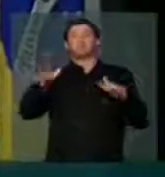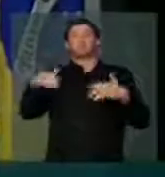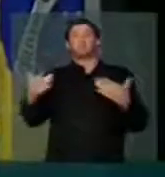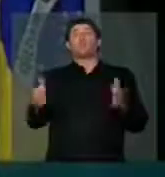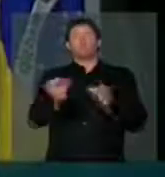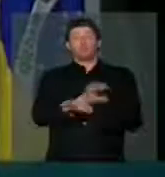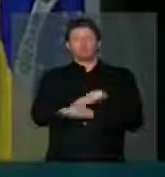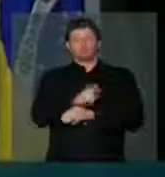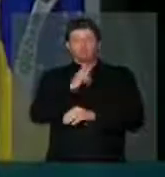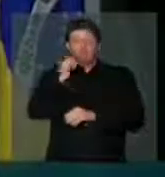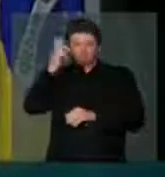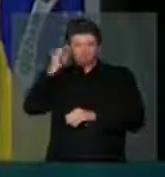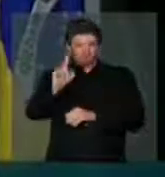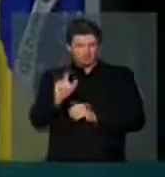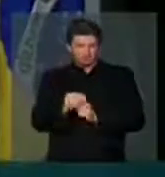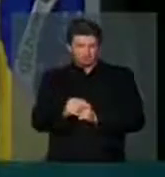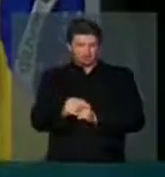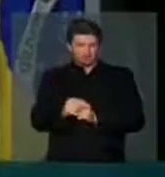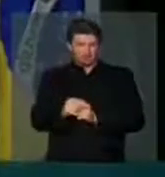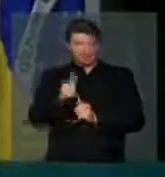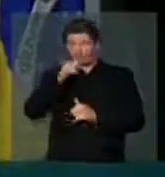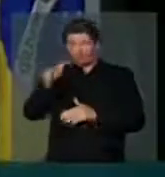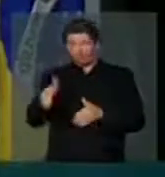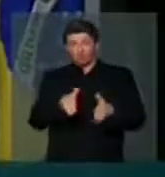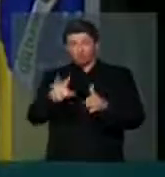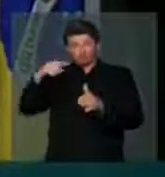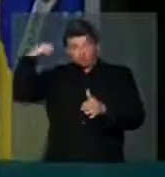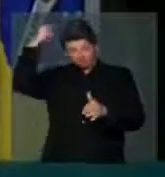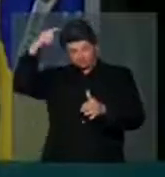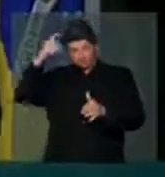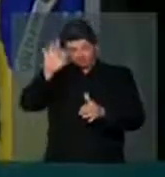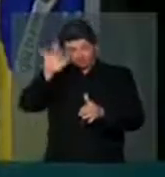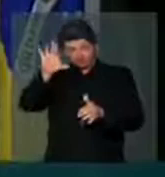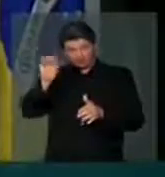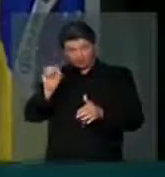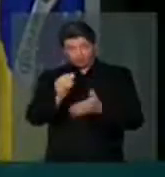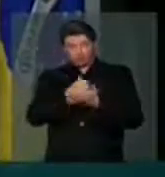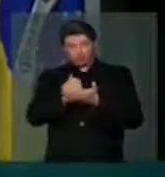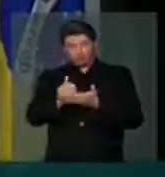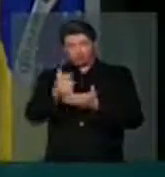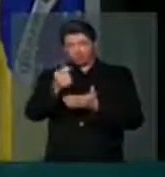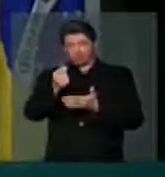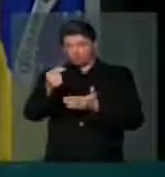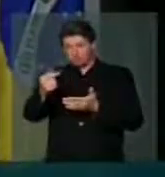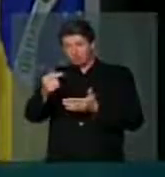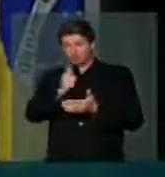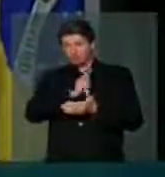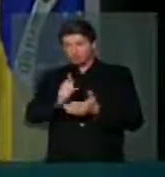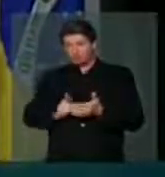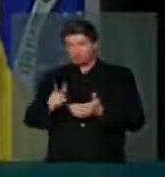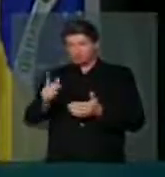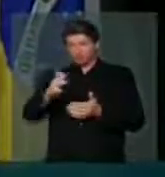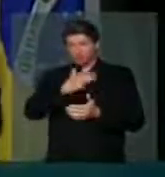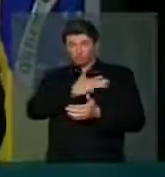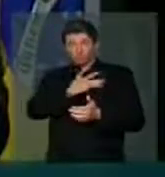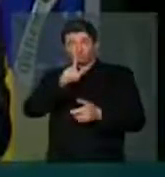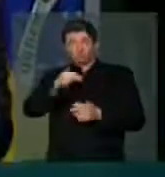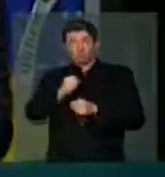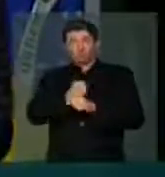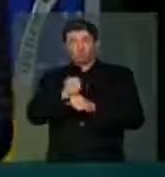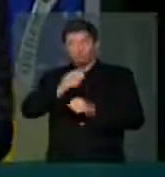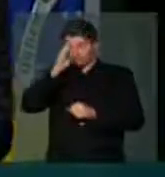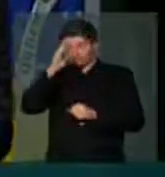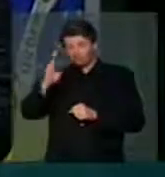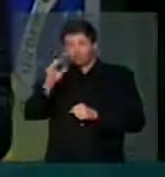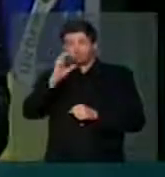ser inaugurado. A transposição do Rio São Francisco, que começou em 2007 no governo Lula, como obra